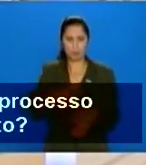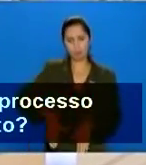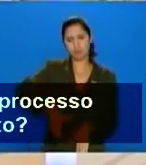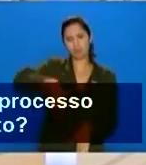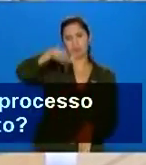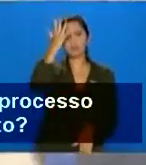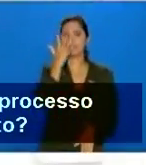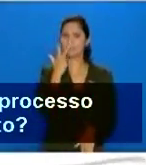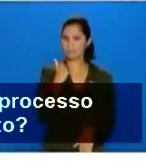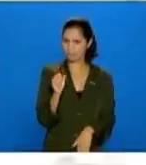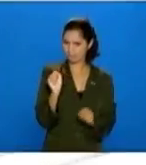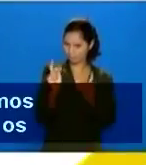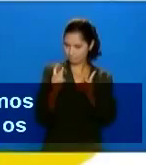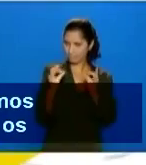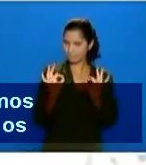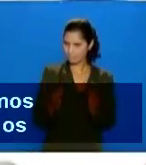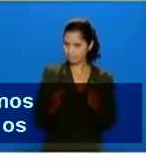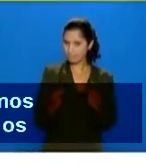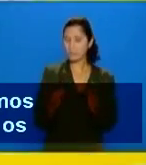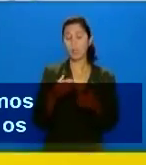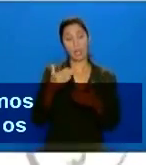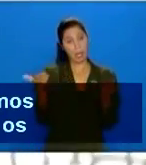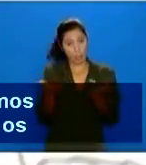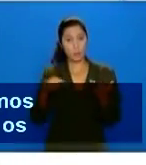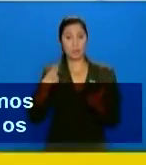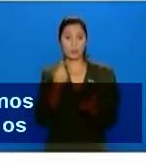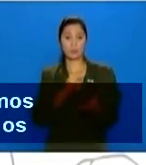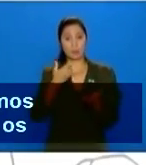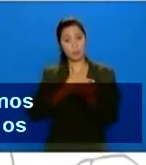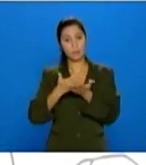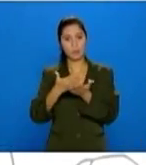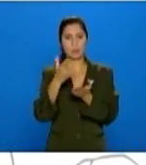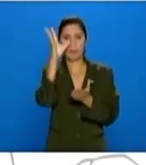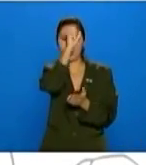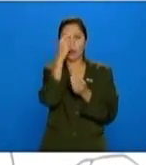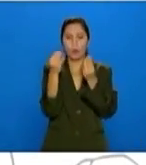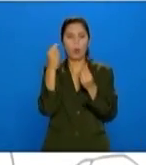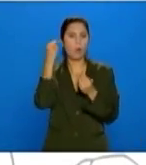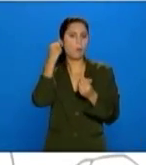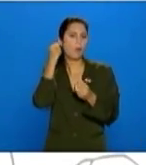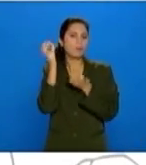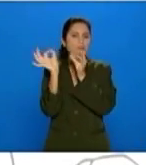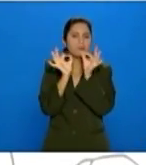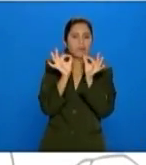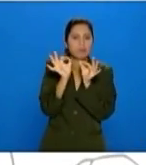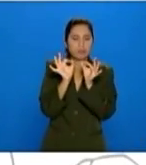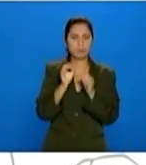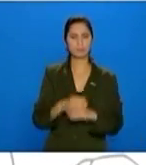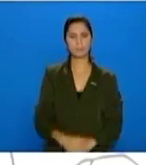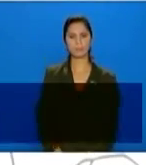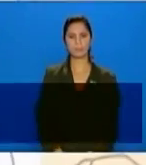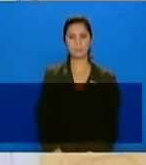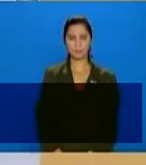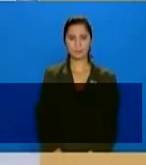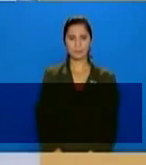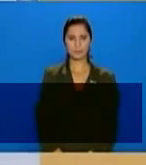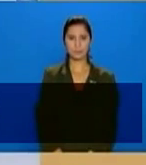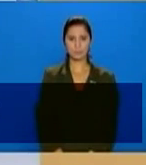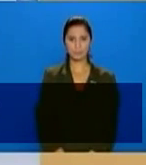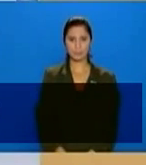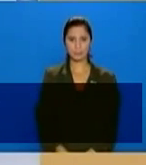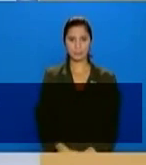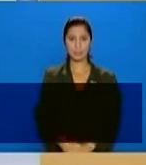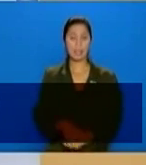dessa criança, certo? Então, em seguida, agora nós vamos começar a aprender sobre os órgãos da audição. O